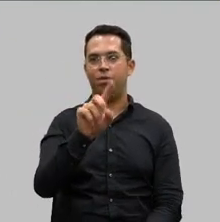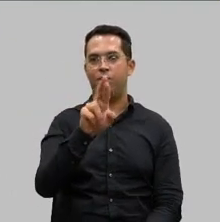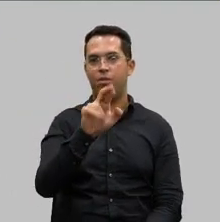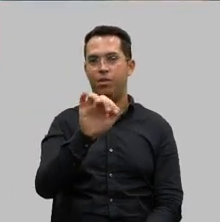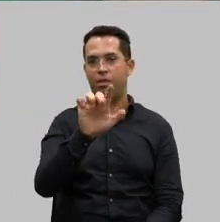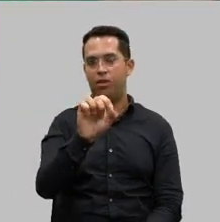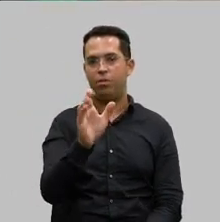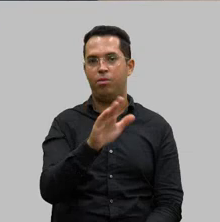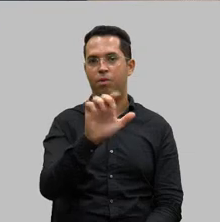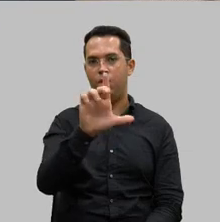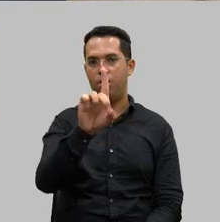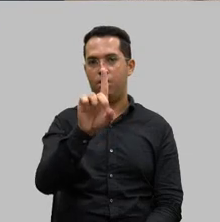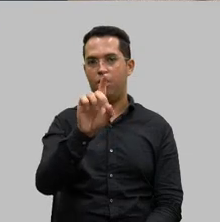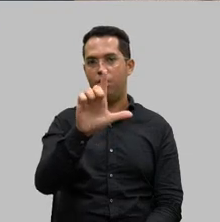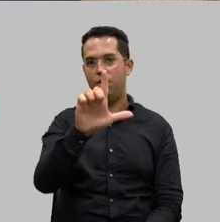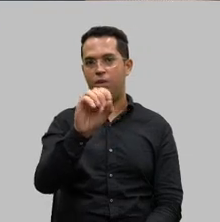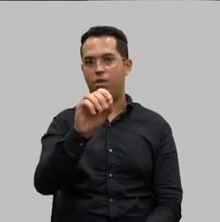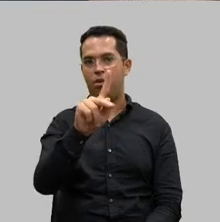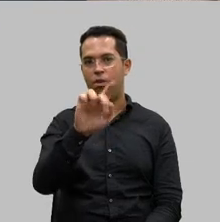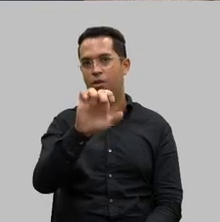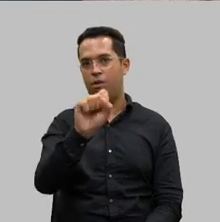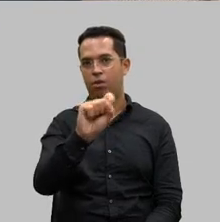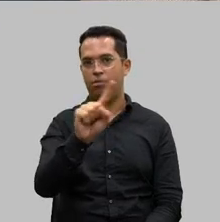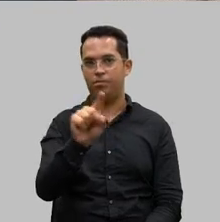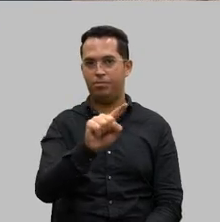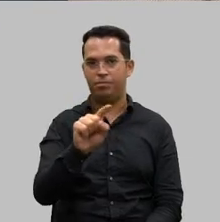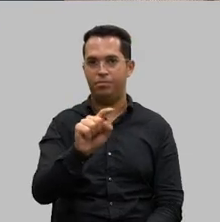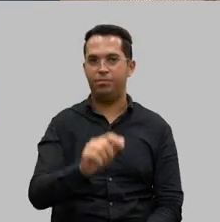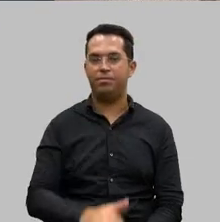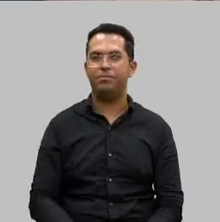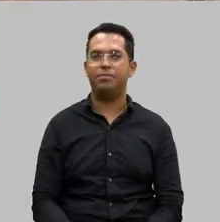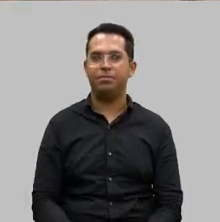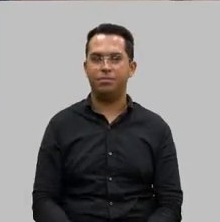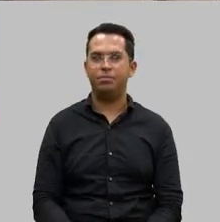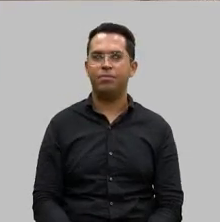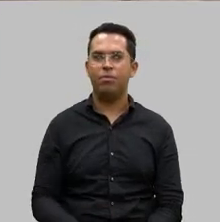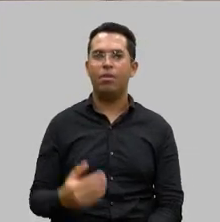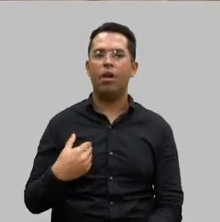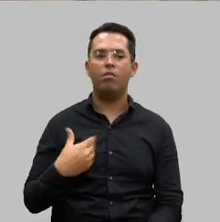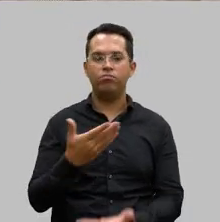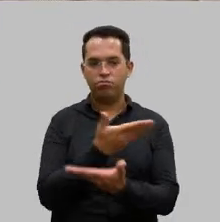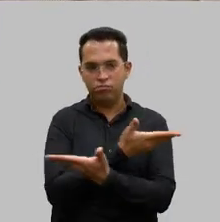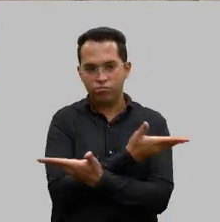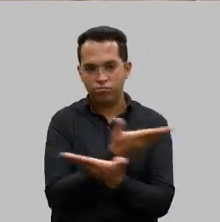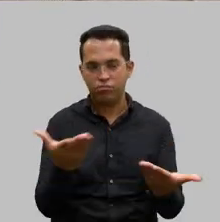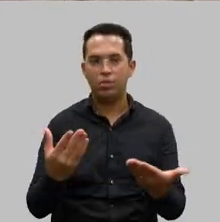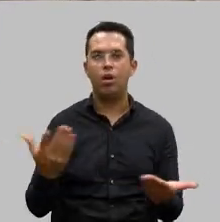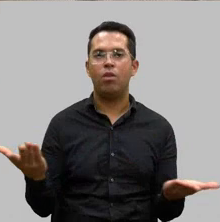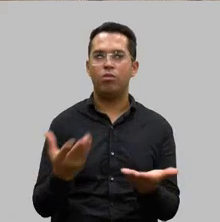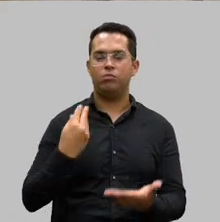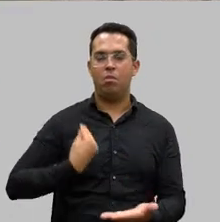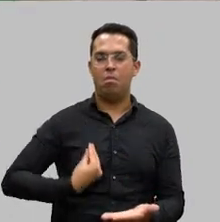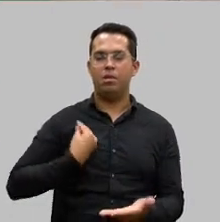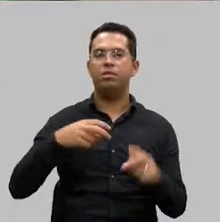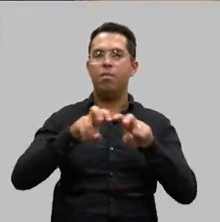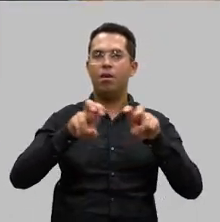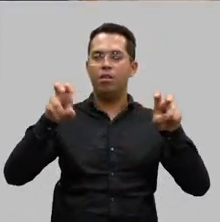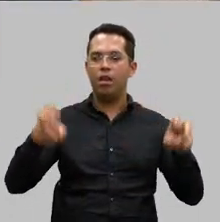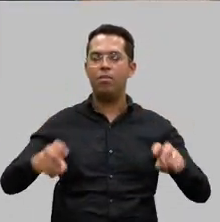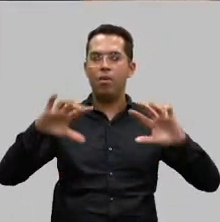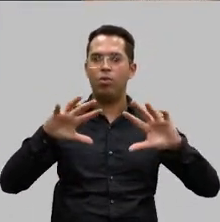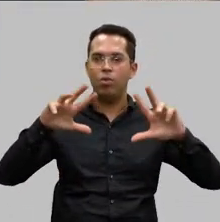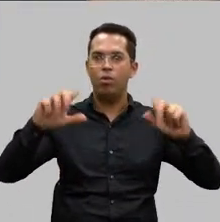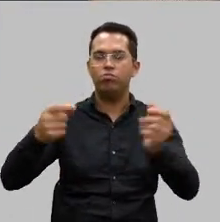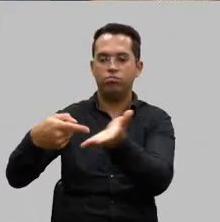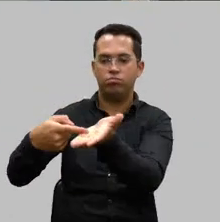requerimento dessa audiência dos idosos cumprimentar os demais componentes da mesa todas as autoridades e todos os